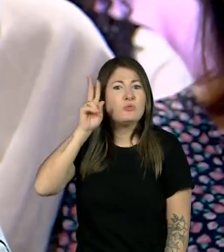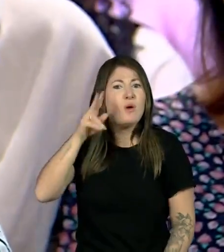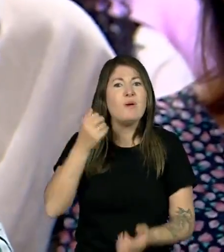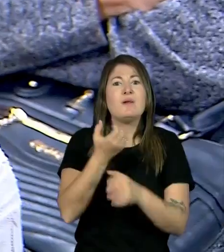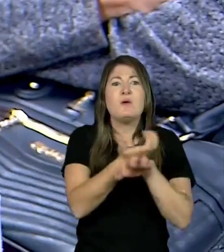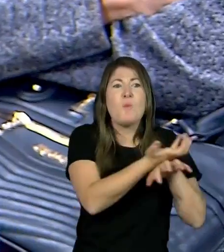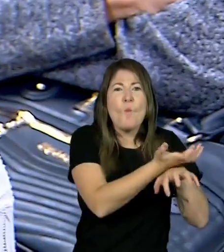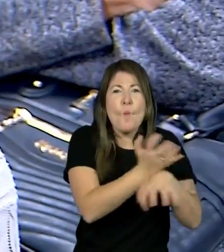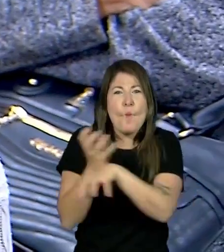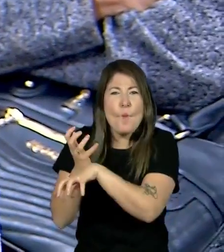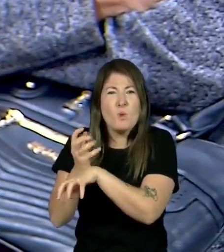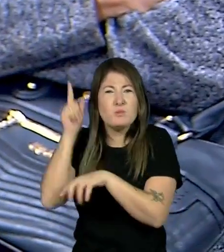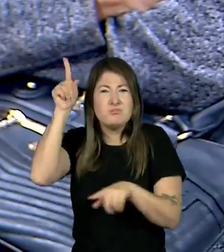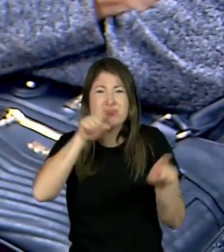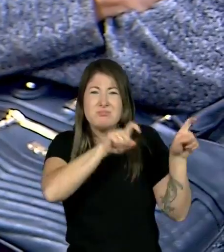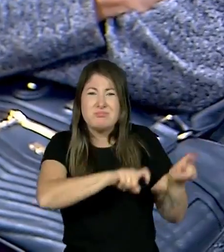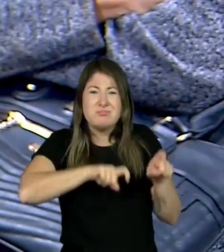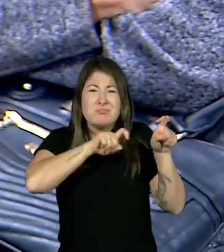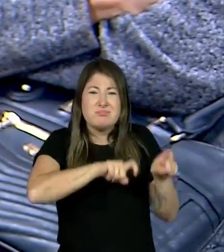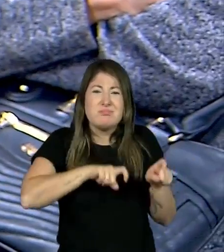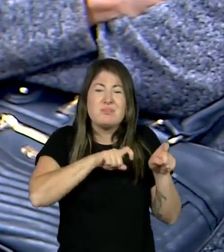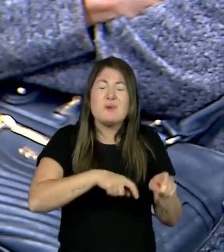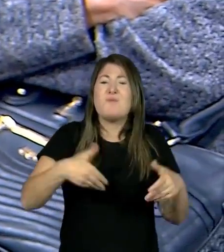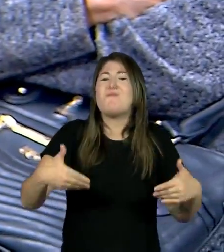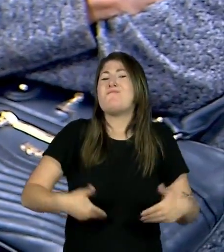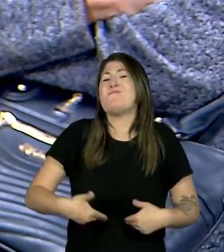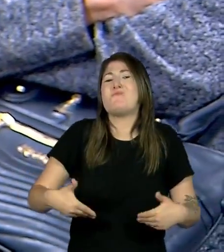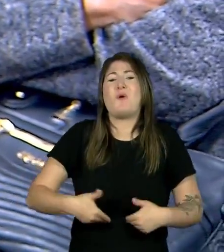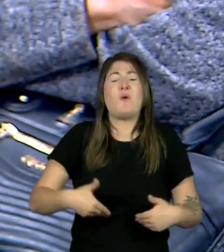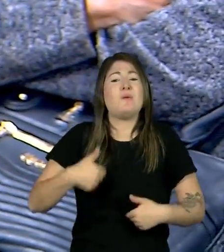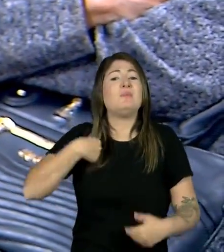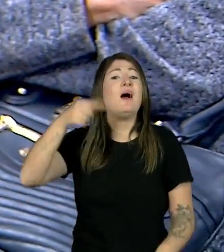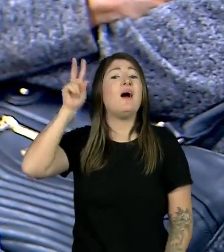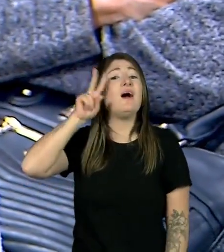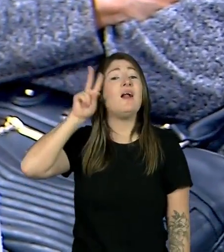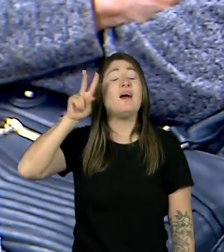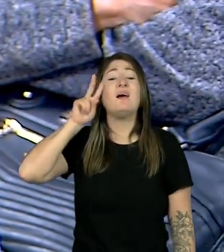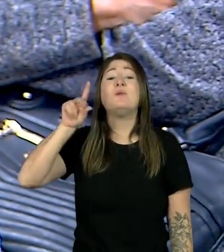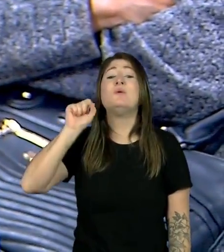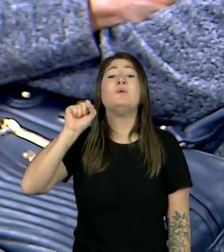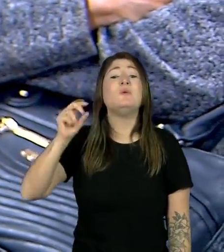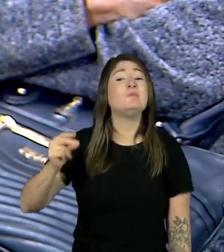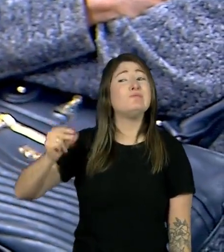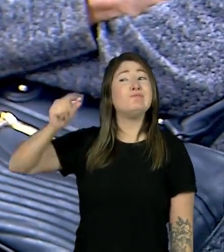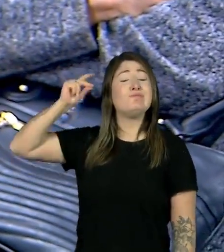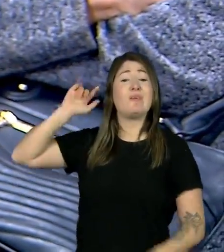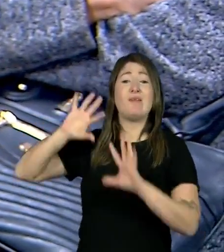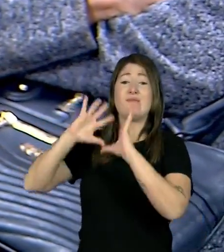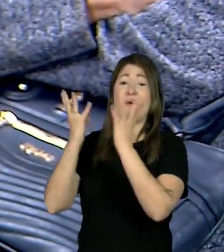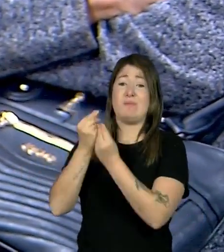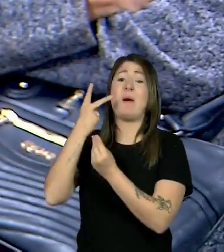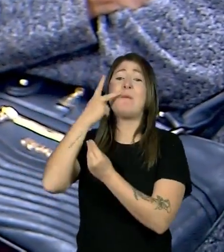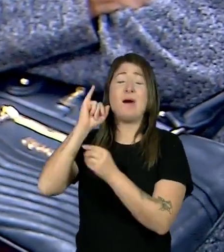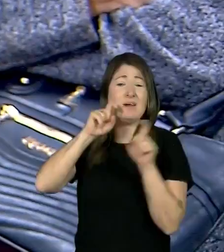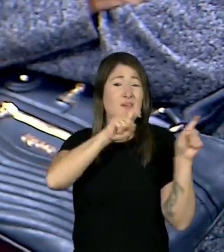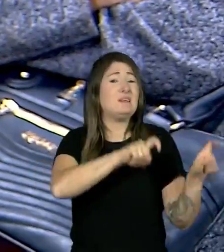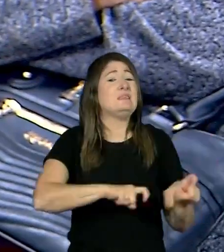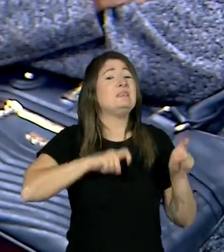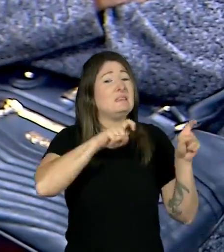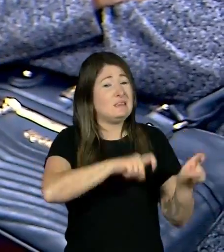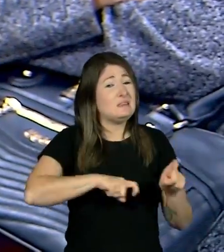retirantes? Eu reconheci vendo meu pai, né? Assim, ele trabalhando na lavoura, catando